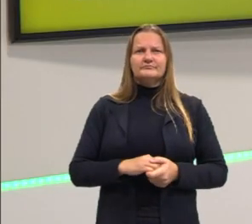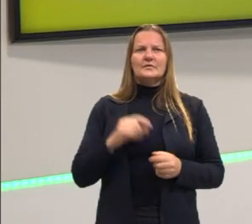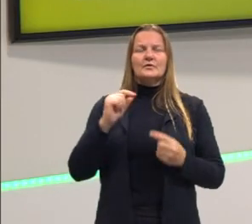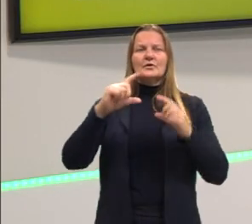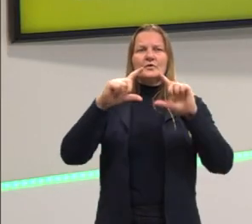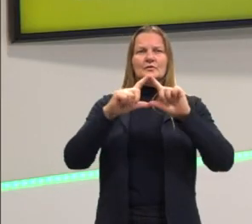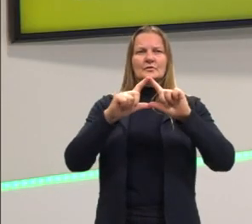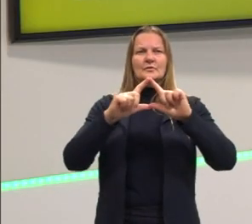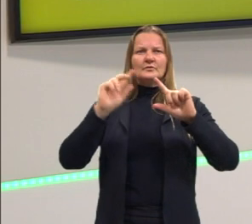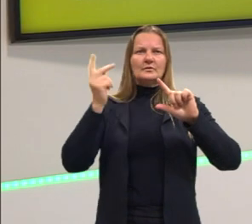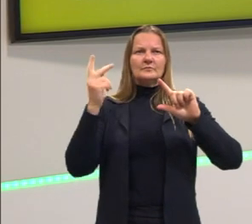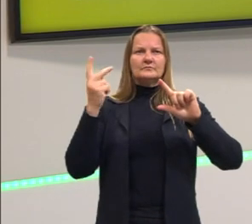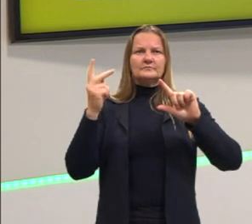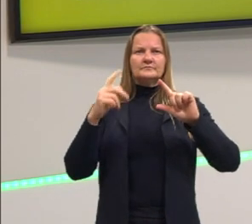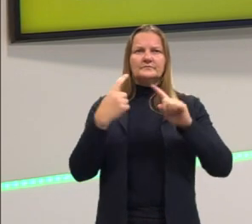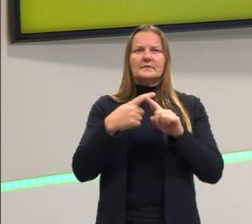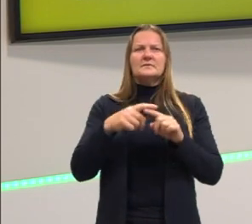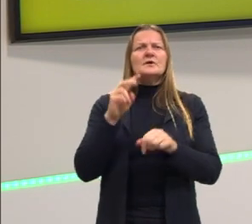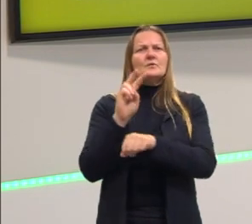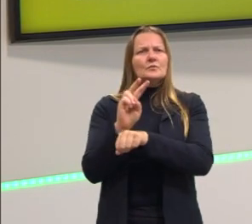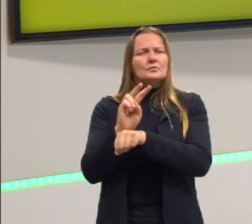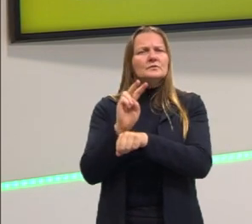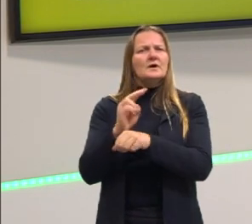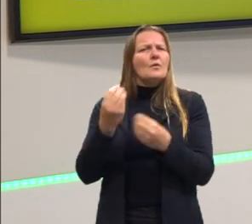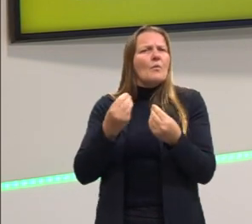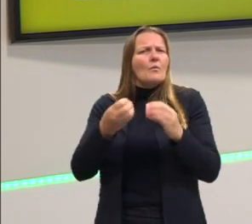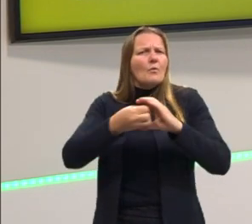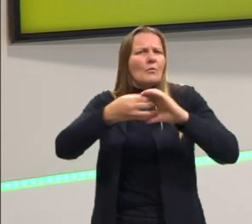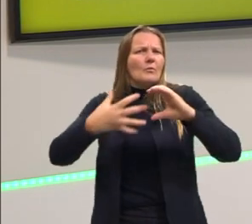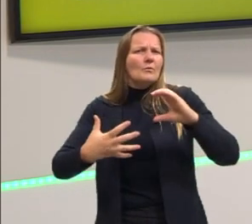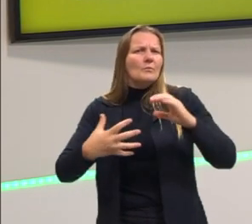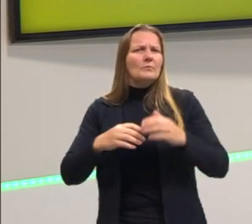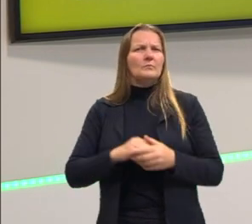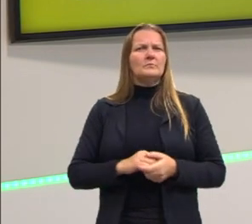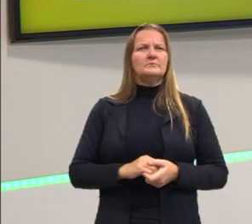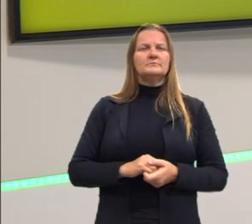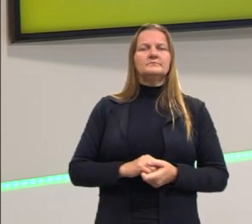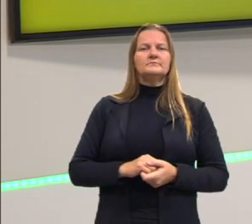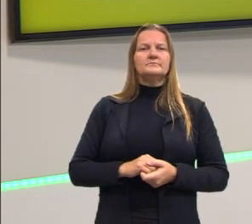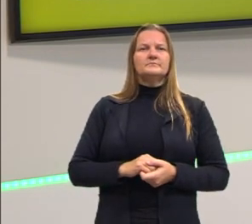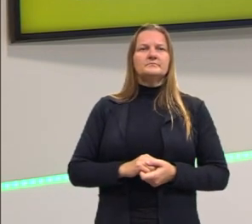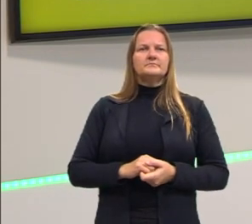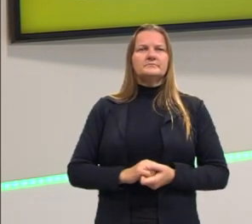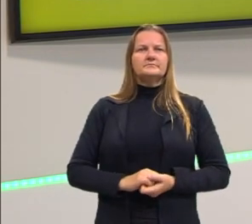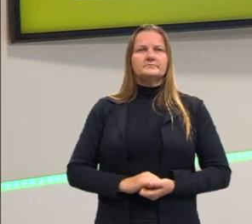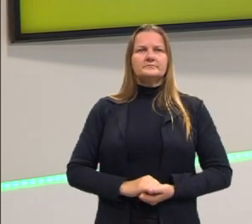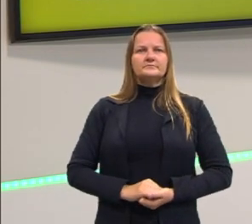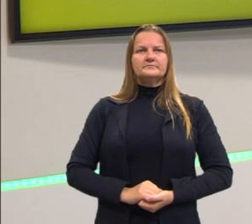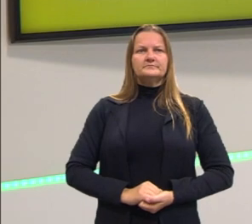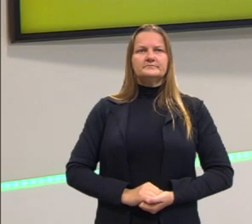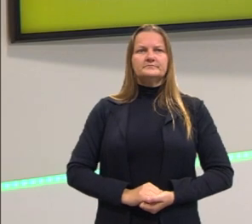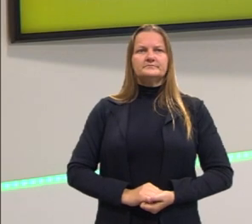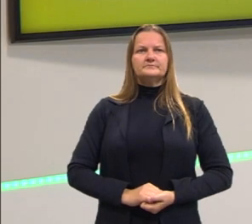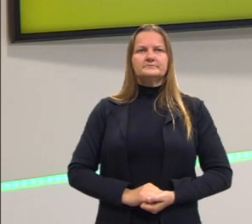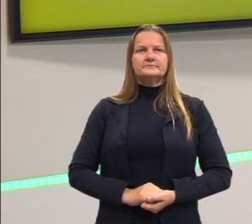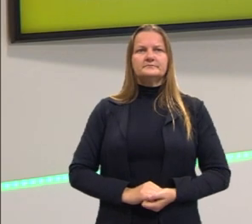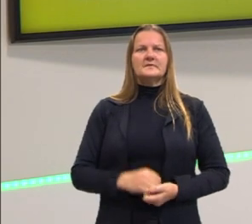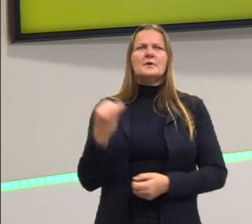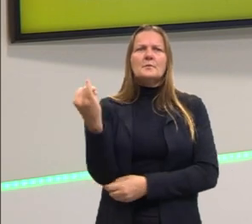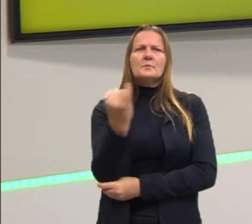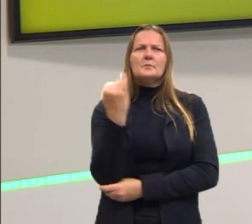variação de entalpia a gente precisa cuidar esses fatores porque eles podem ficar em subentendidos Nas questões